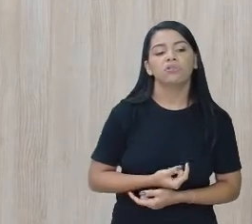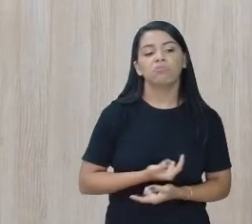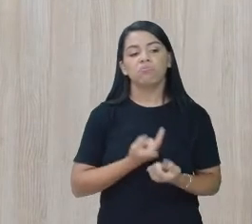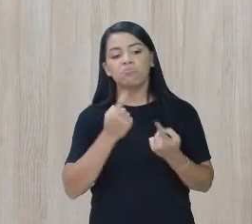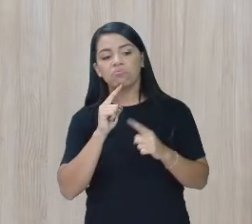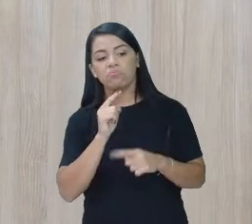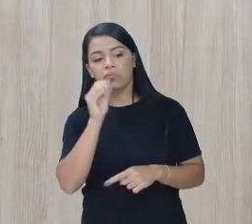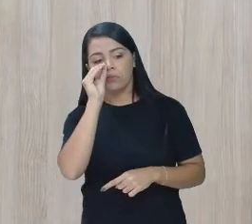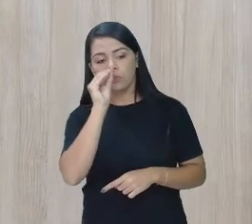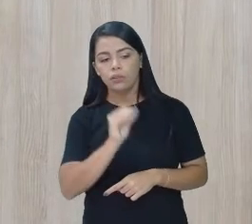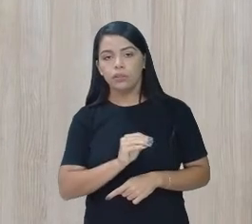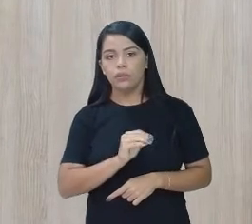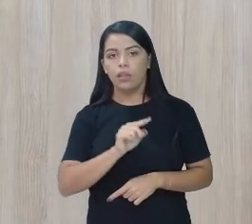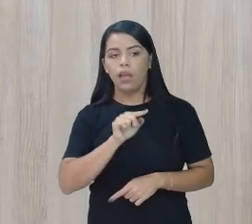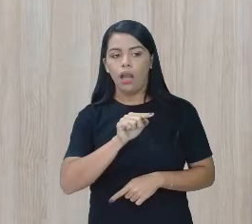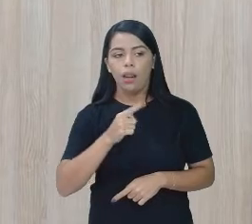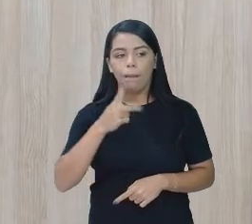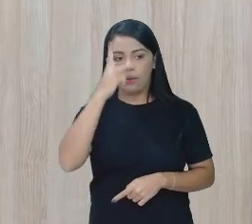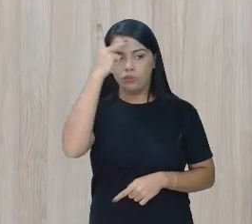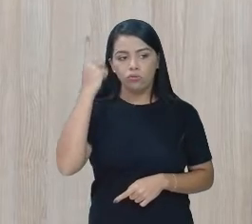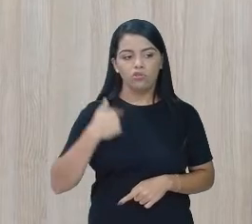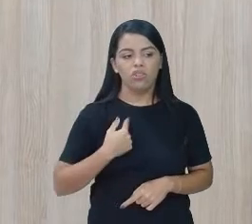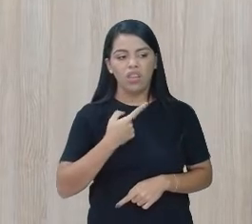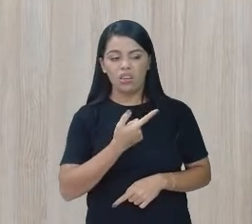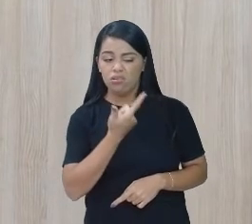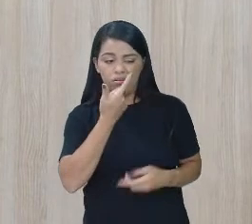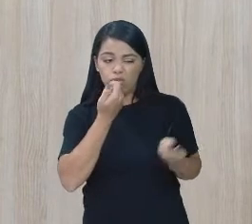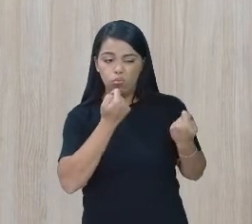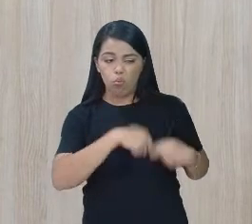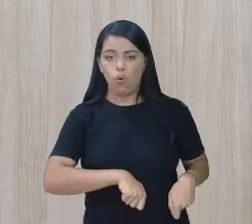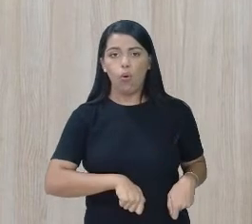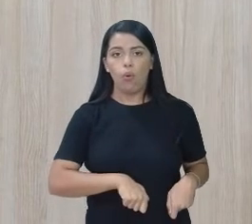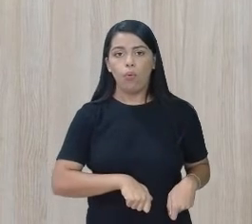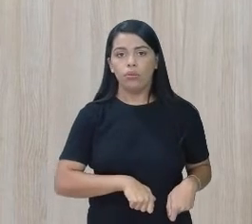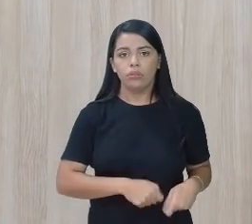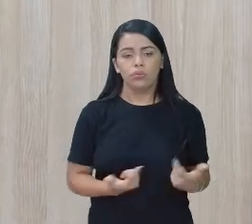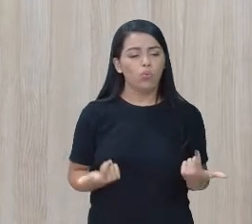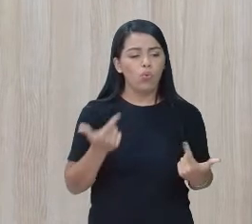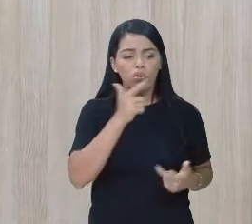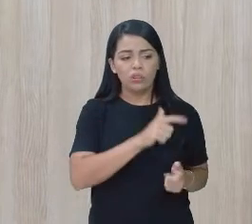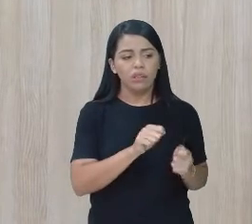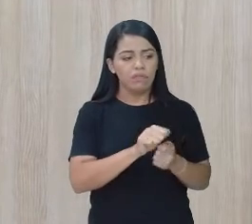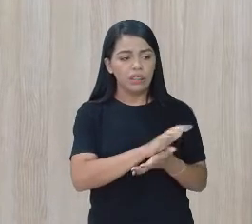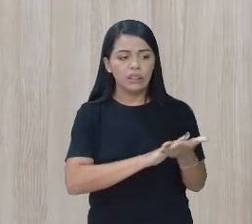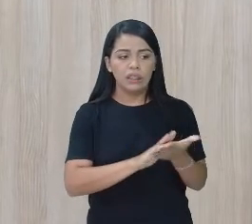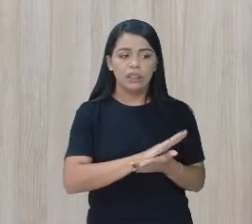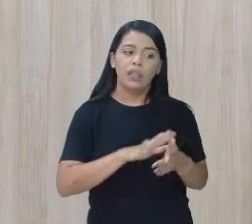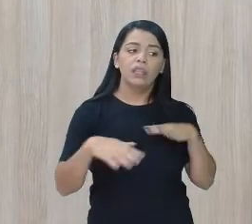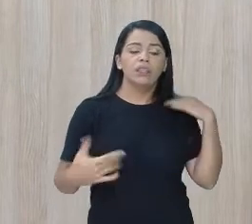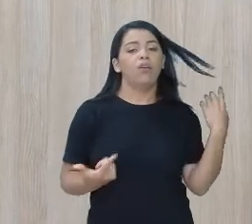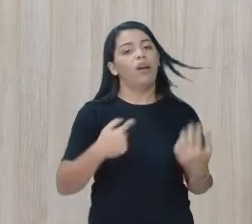pessoa não é capaz de fazer aquilo? E, na verdade, a gente está criando estigmas, minha gente. A gente está criando